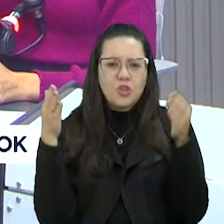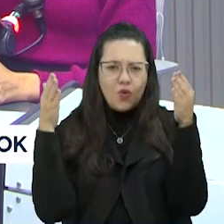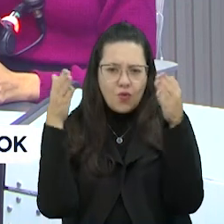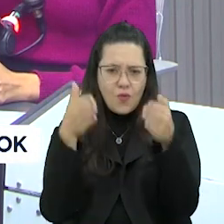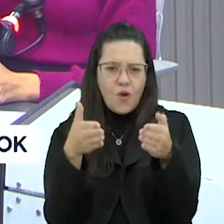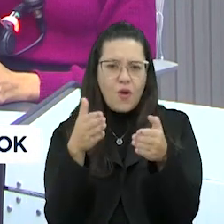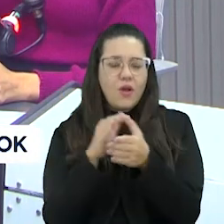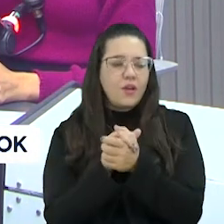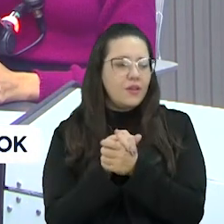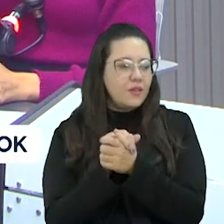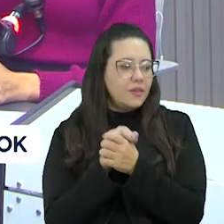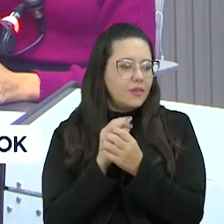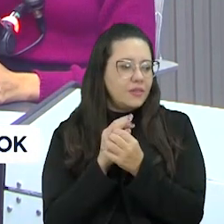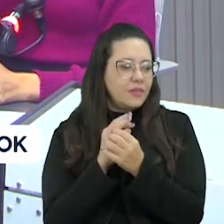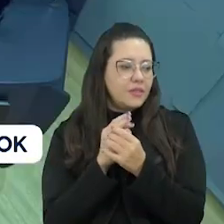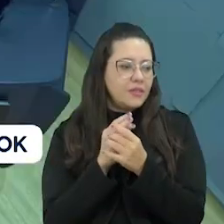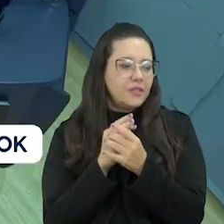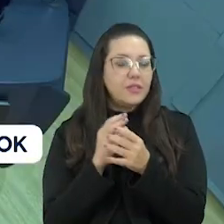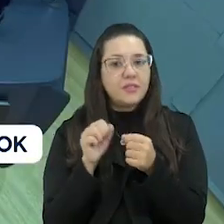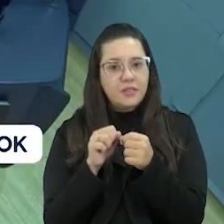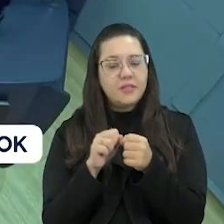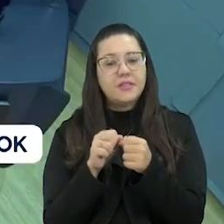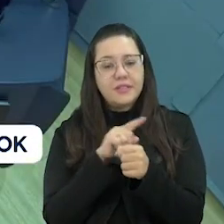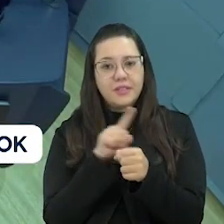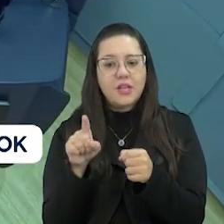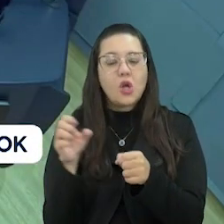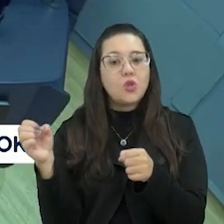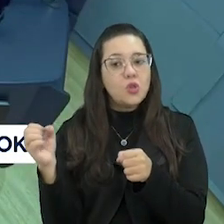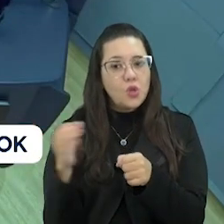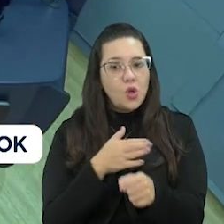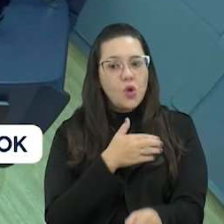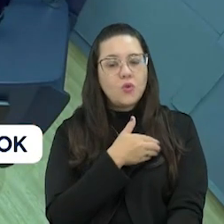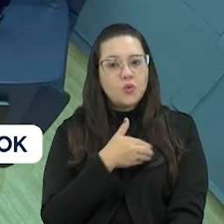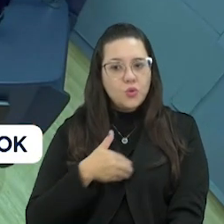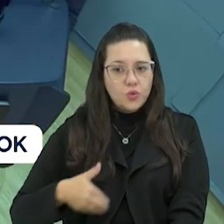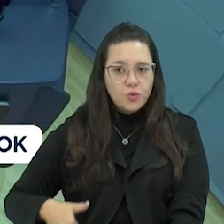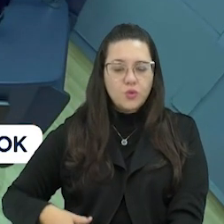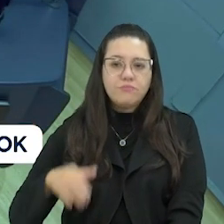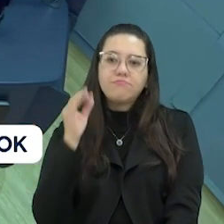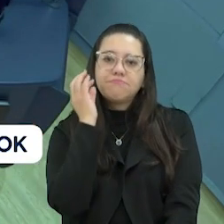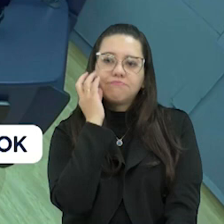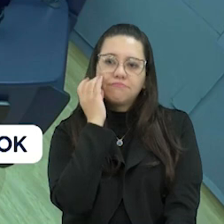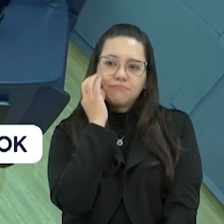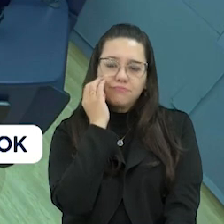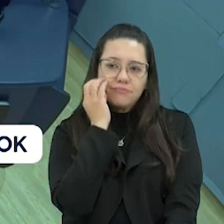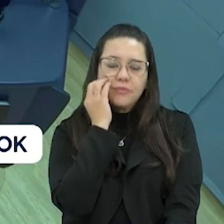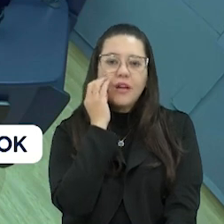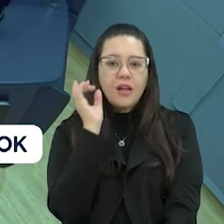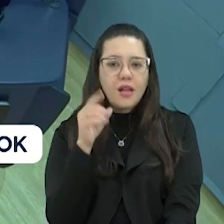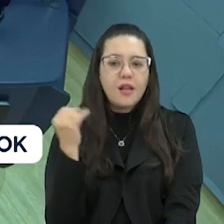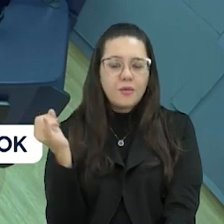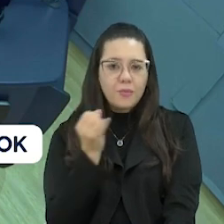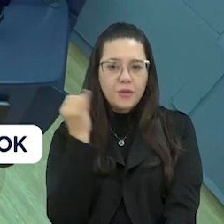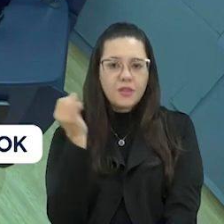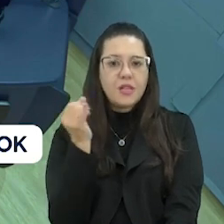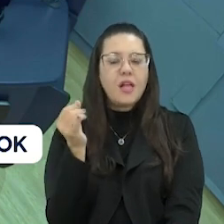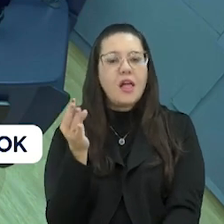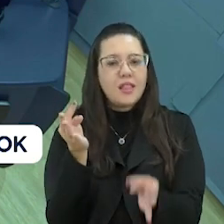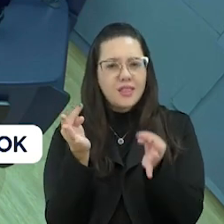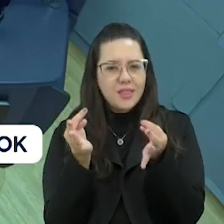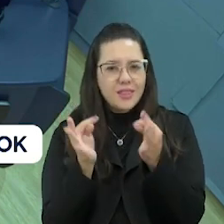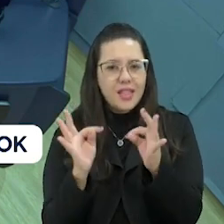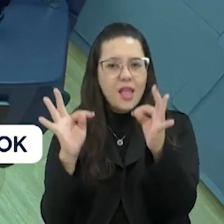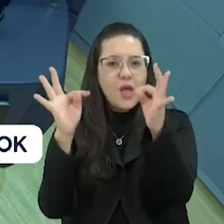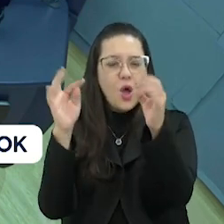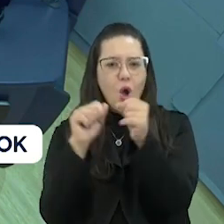gente tem uma secretaria nova também, um governo novo, né, do Estado. E ele é muito voltado para a área de tecnologia,